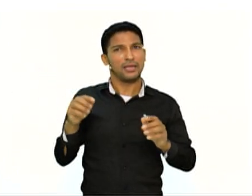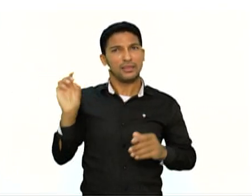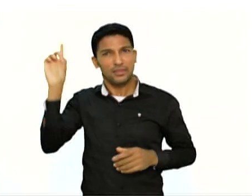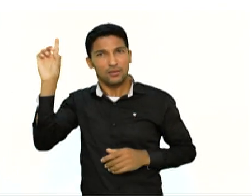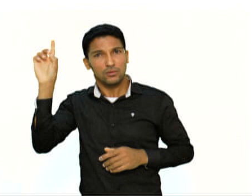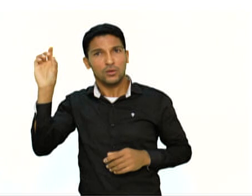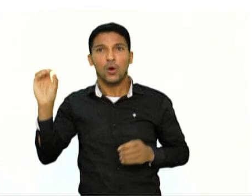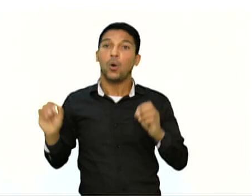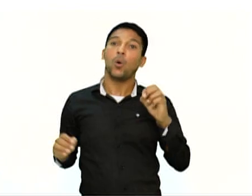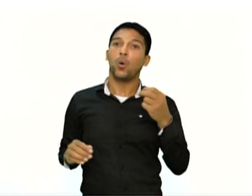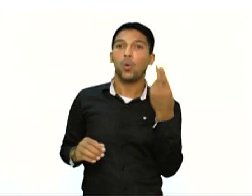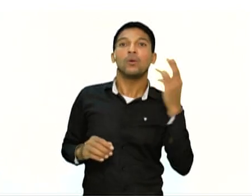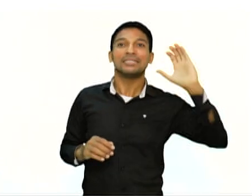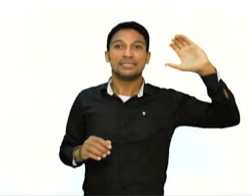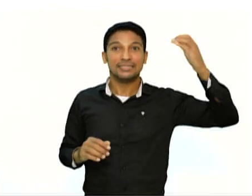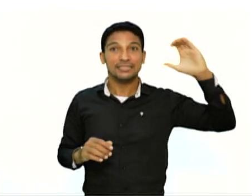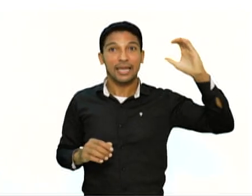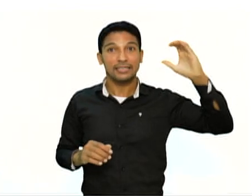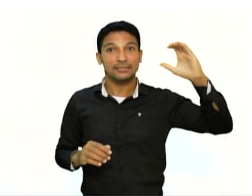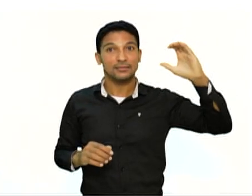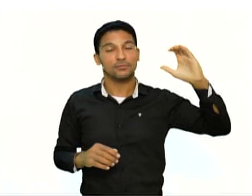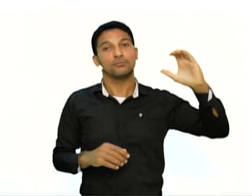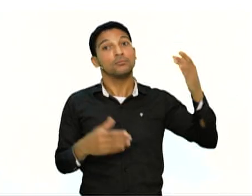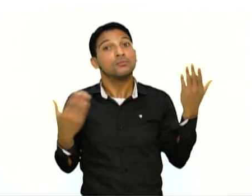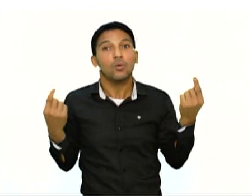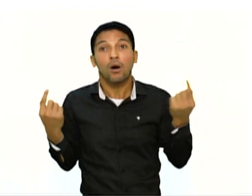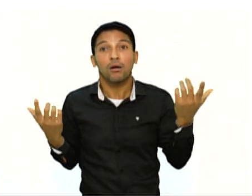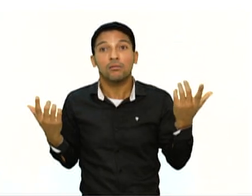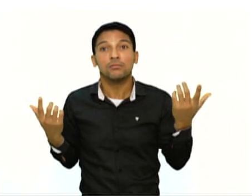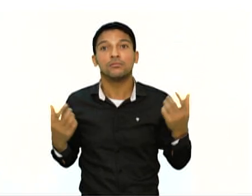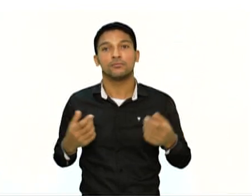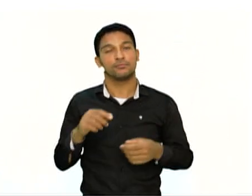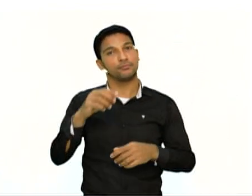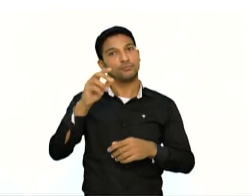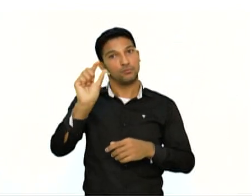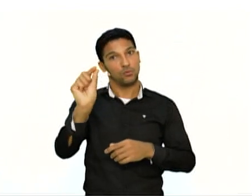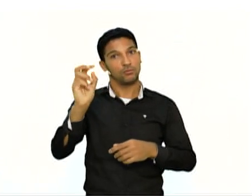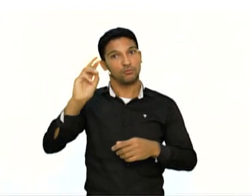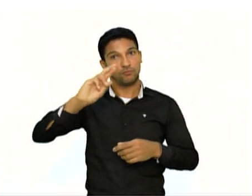é a ciência? Dentro de alguns minutos nós voltamos aqui para a resposta.